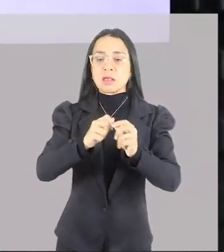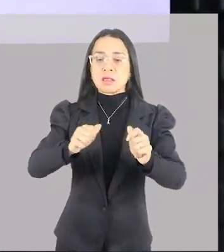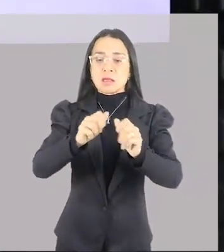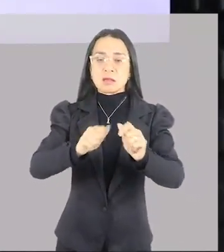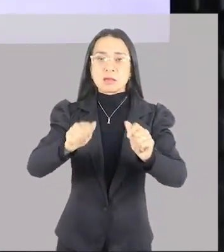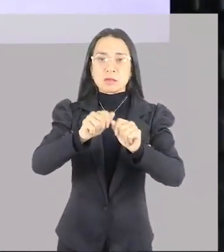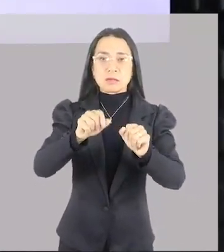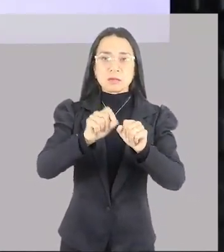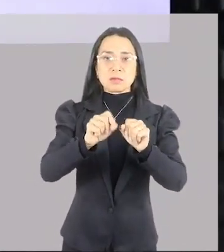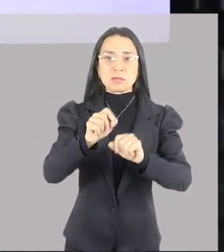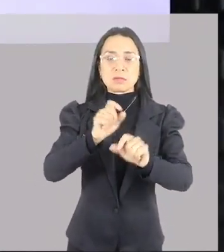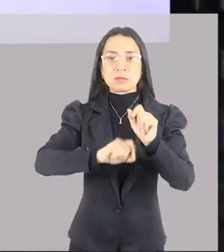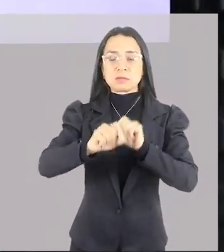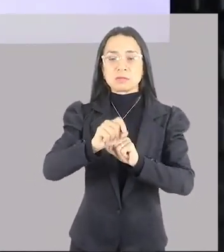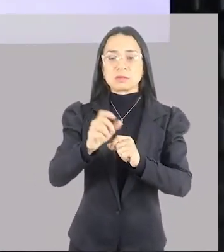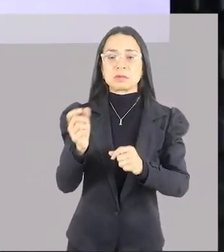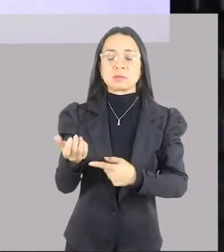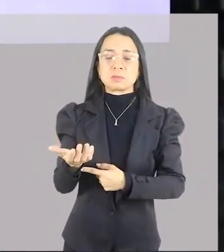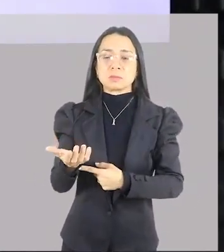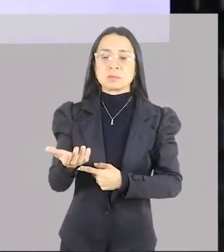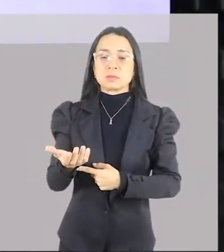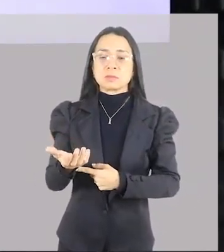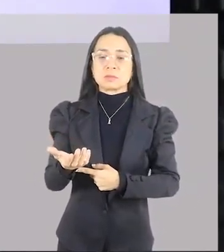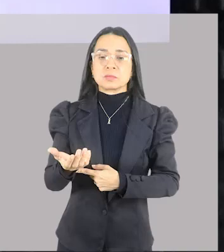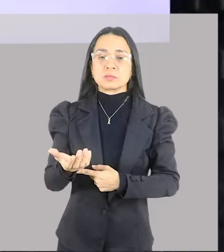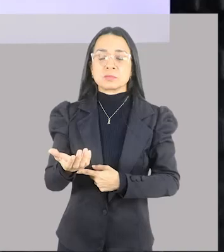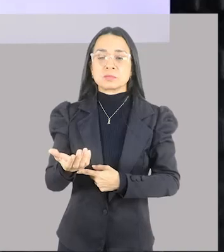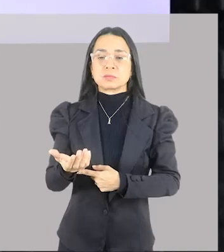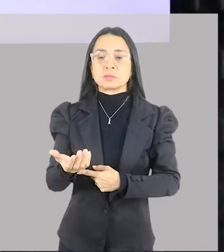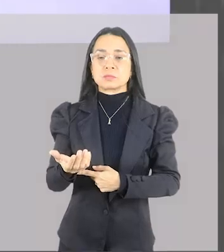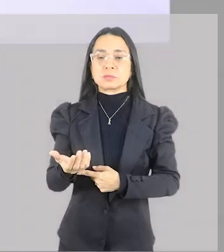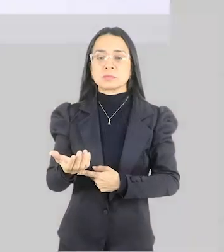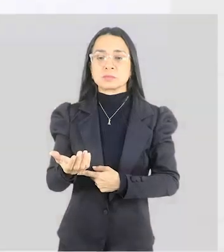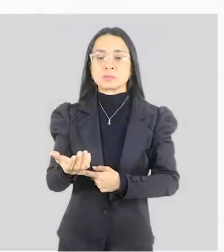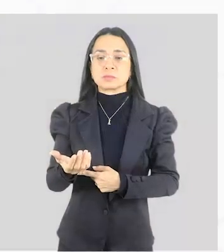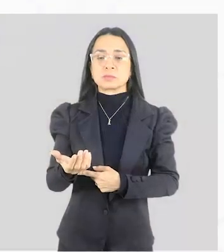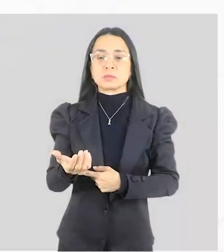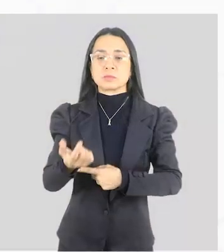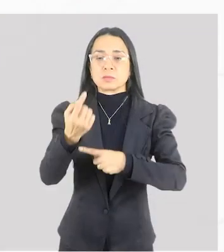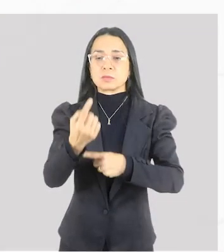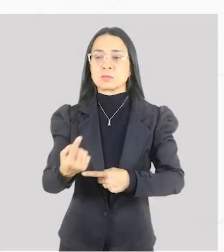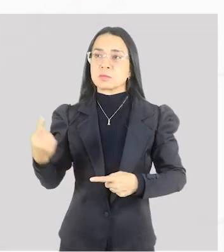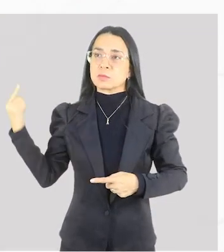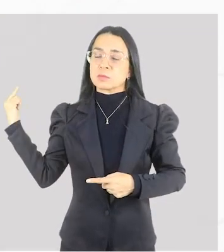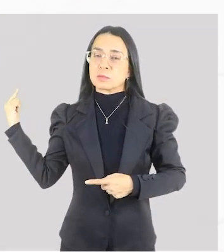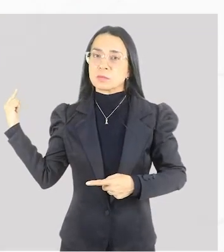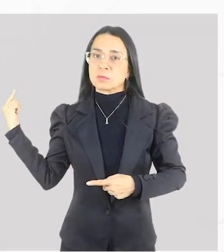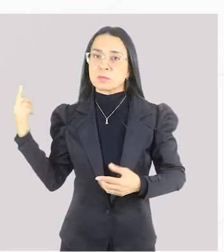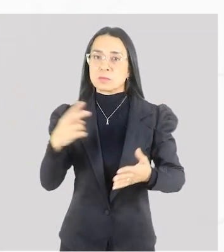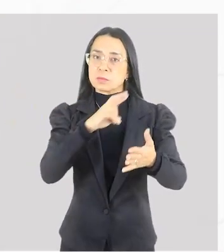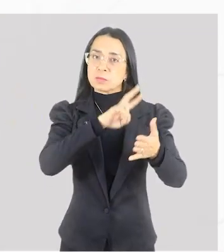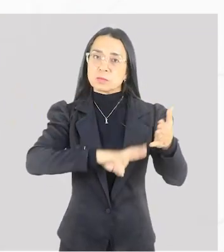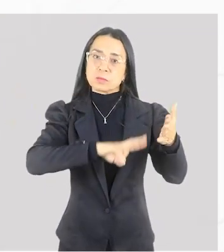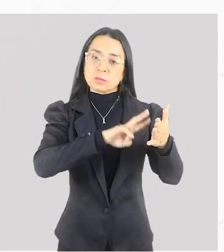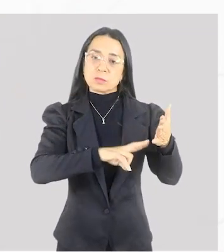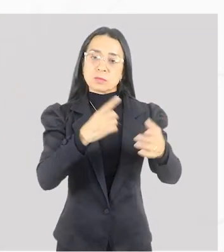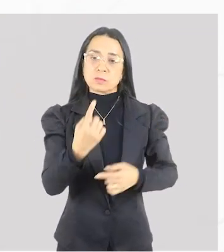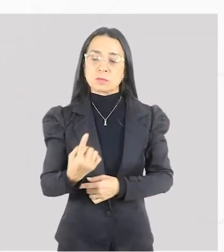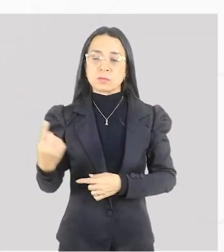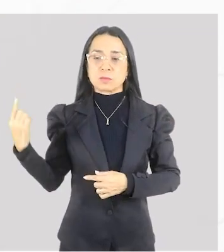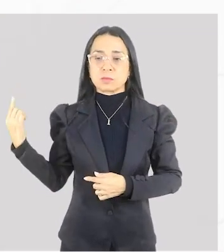para fazer, certo? Então, aí você tem as artes plásticas associadas. Né? As formas plásticas nas